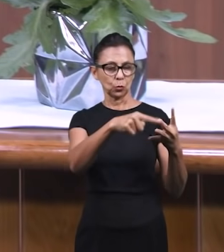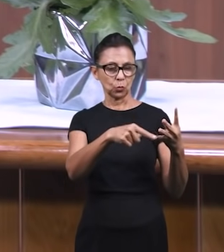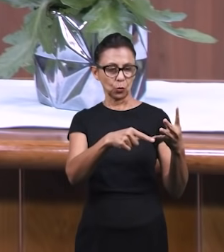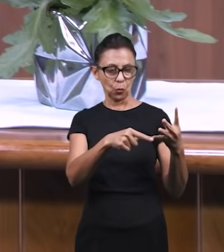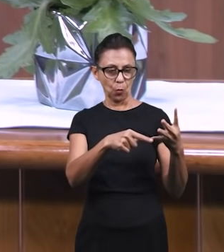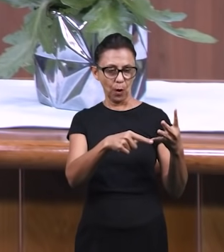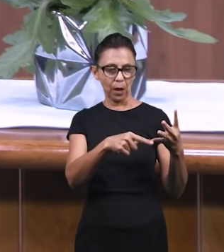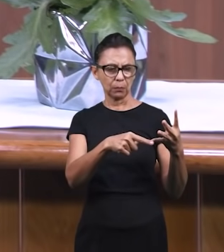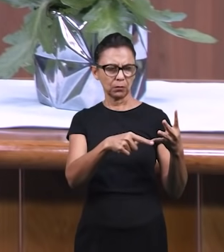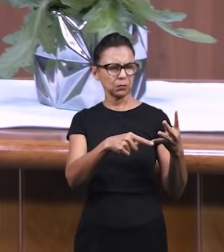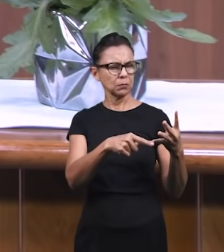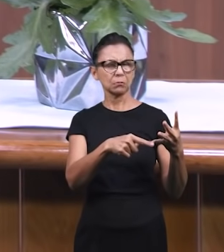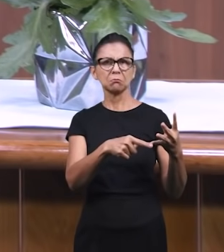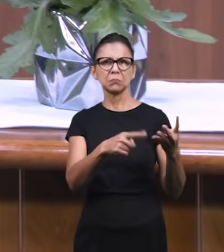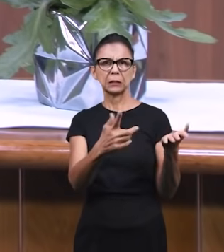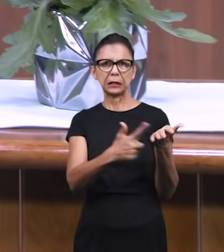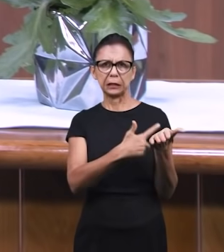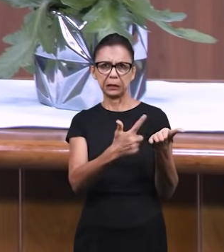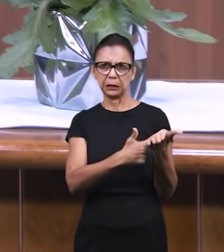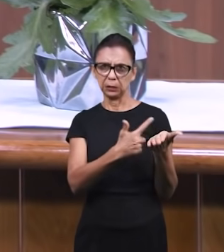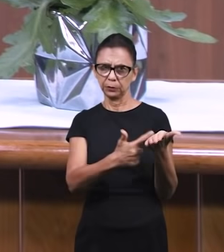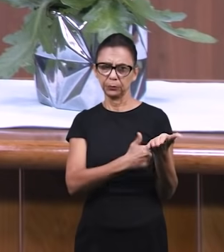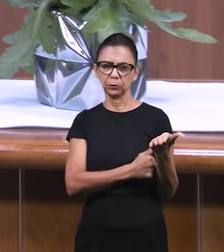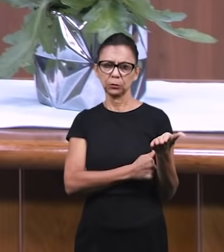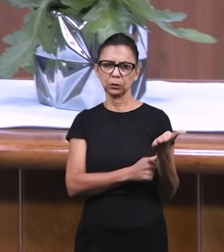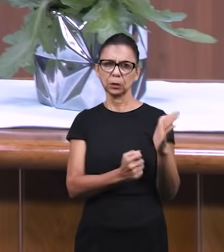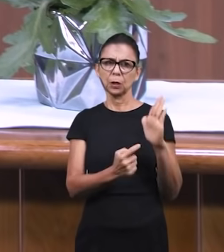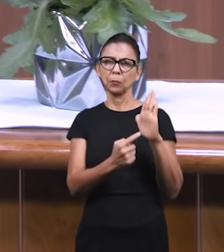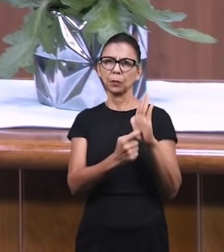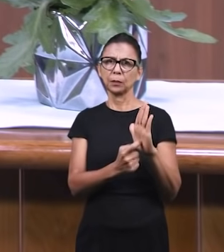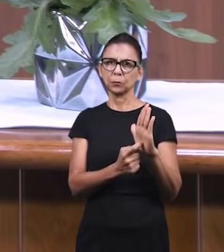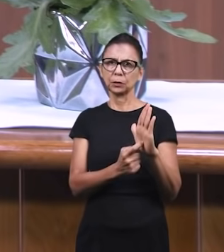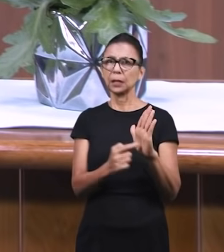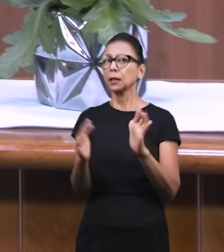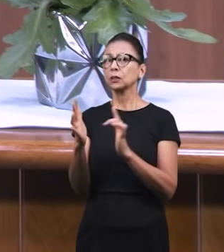pessoa de Jesus, os seus feitos, quem ele é, tudo que ele operou,